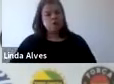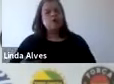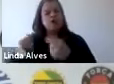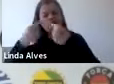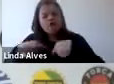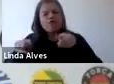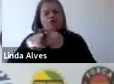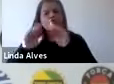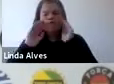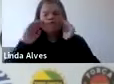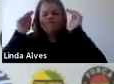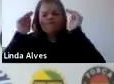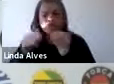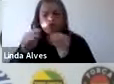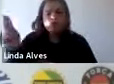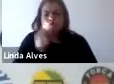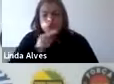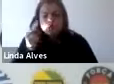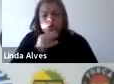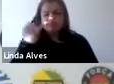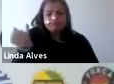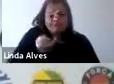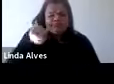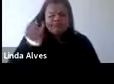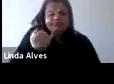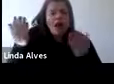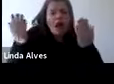que é emergente, para o que está acontecendo agora?